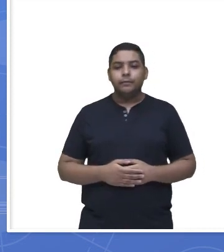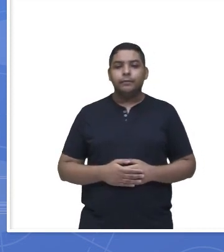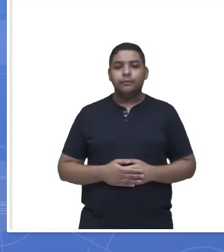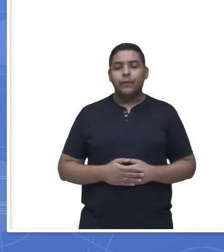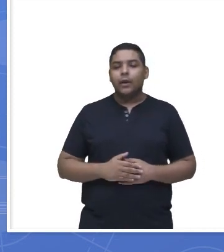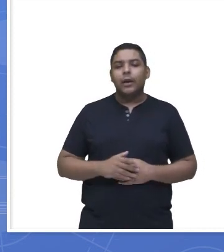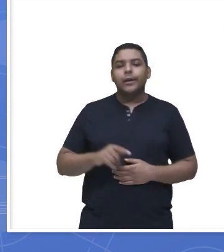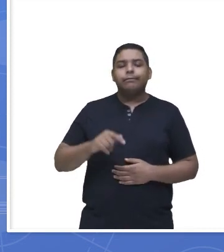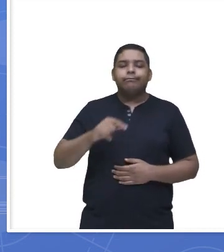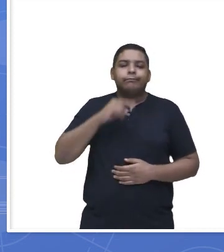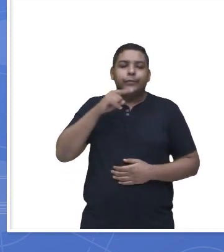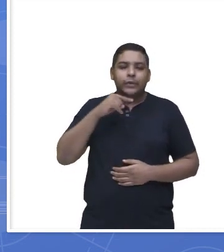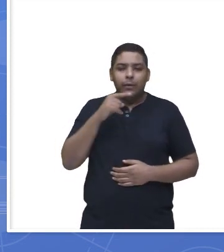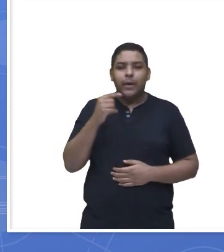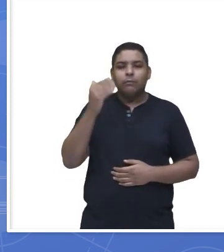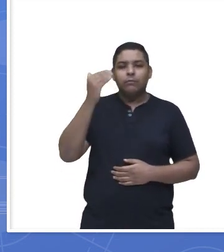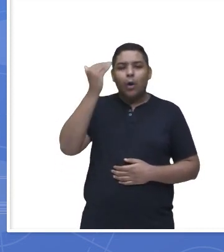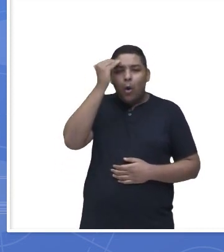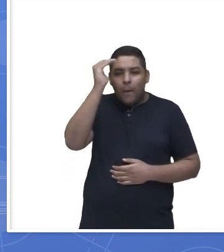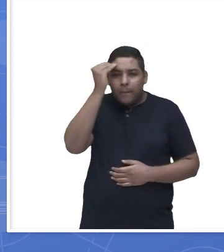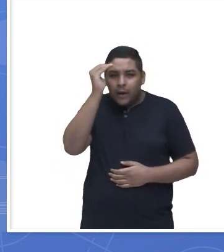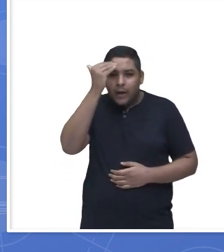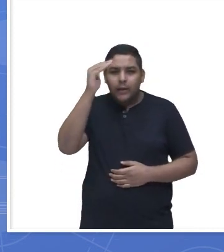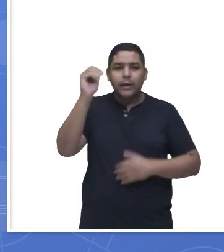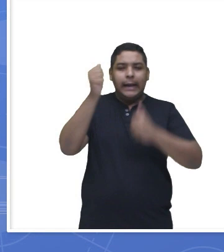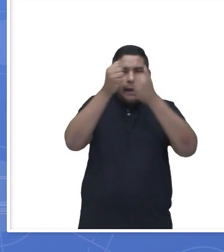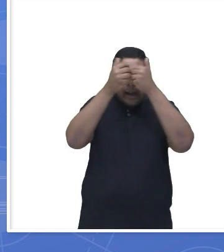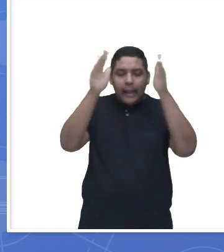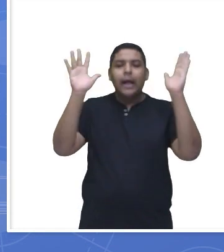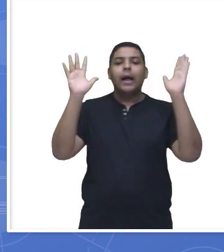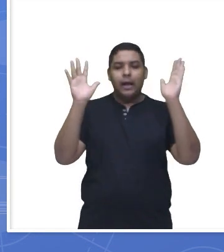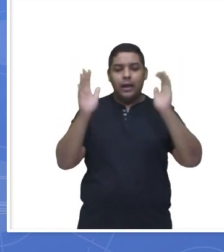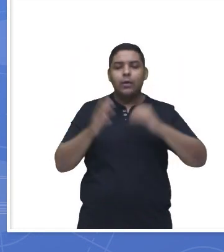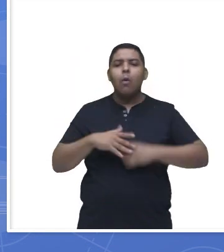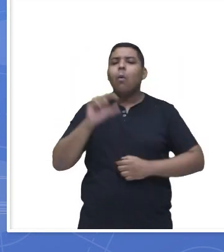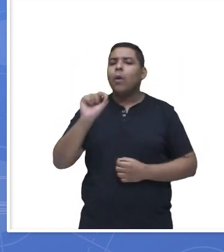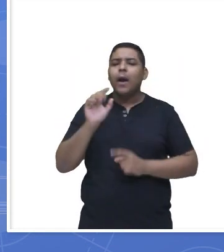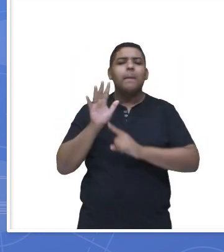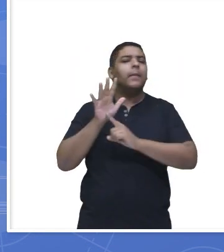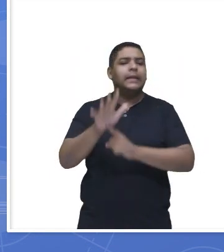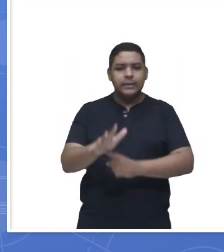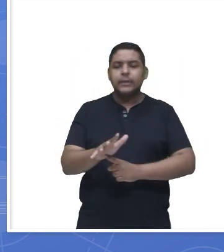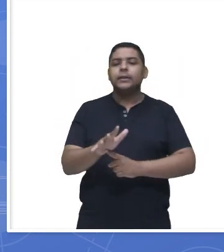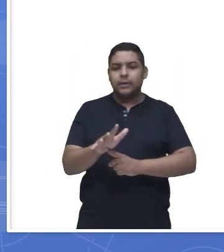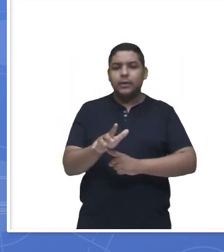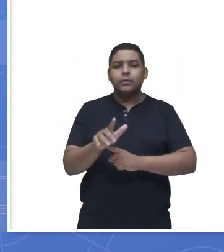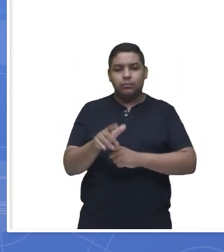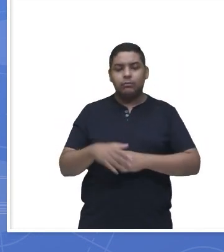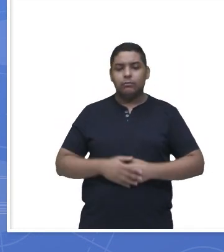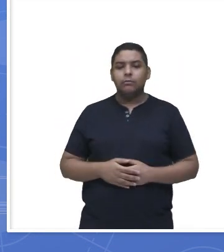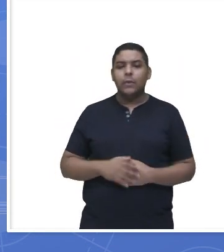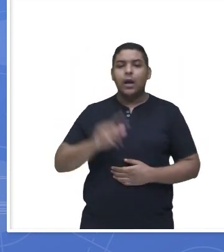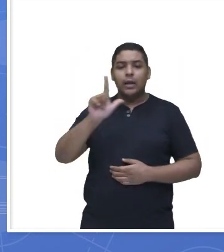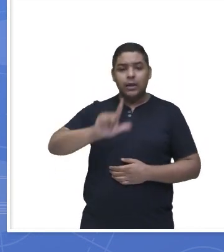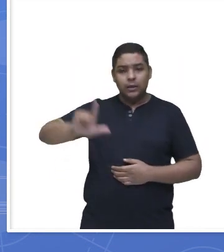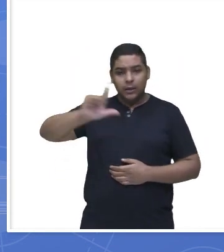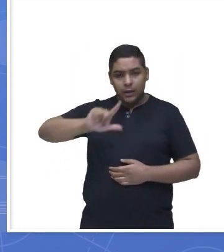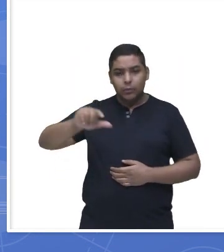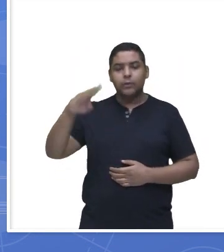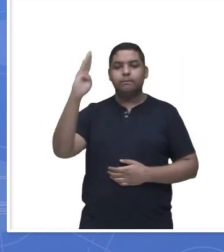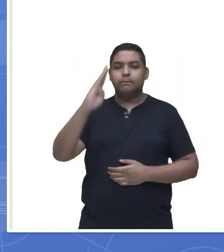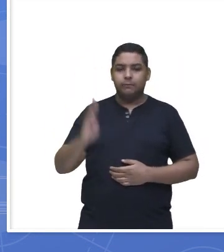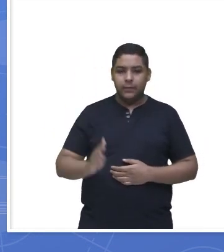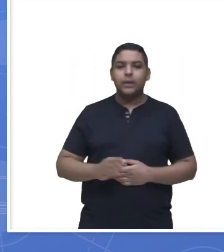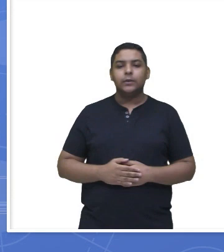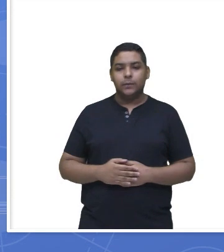plenamente a importância dele, o que ele estava apresentando para a literatura brasileira. Em uma edição pós